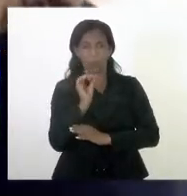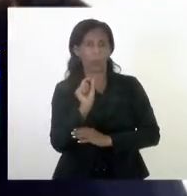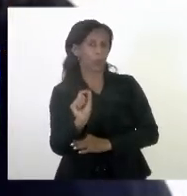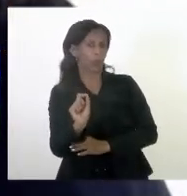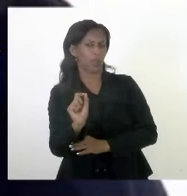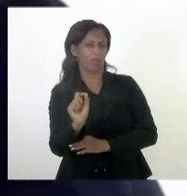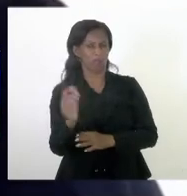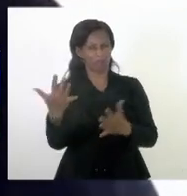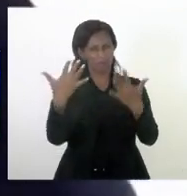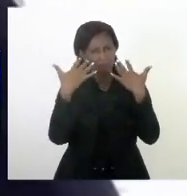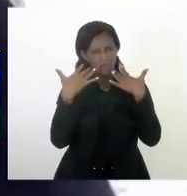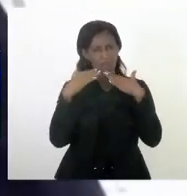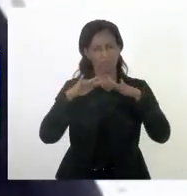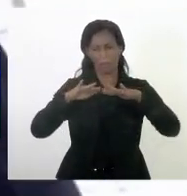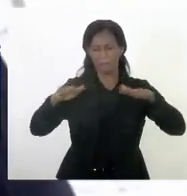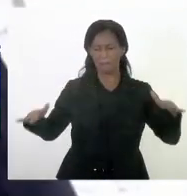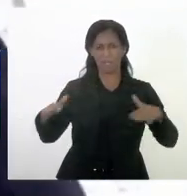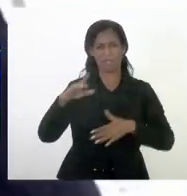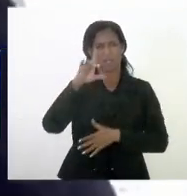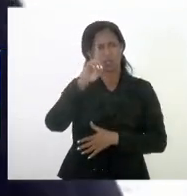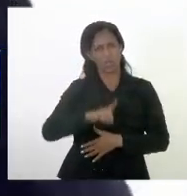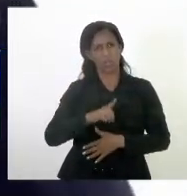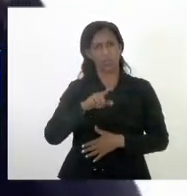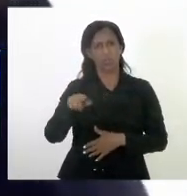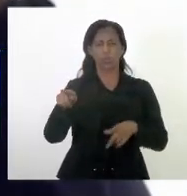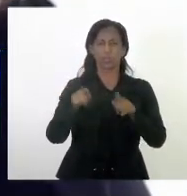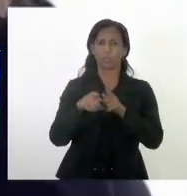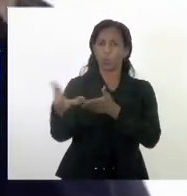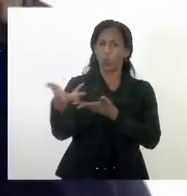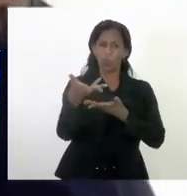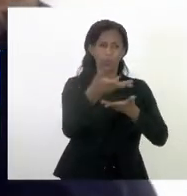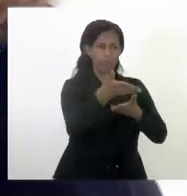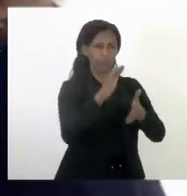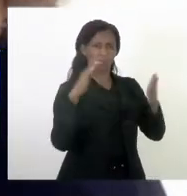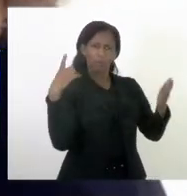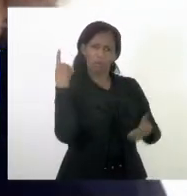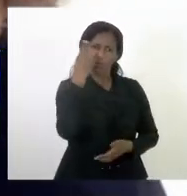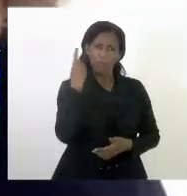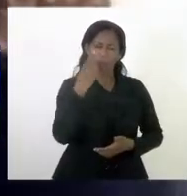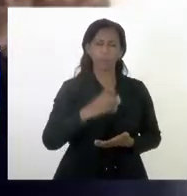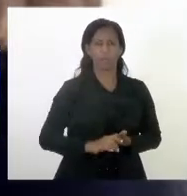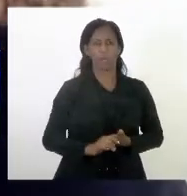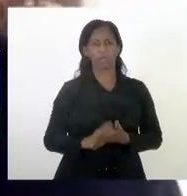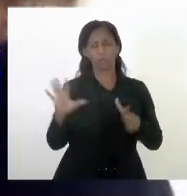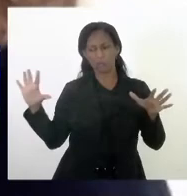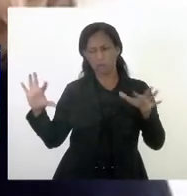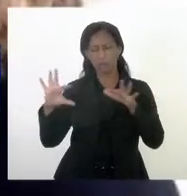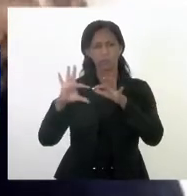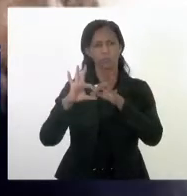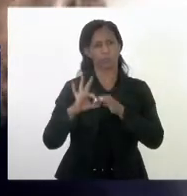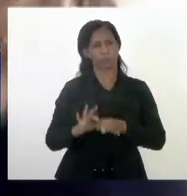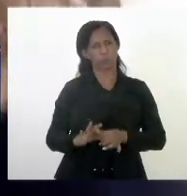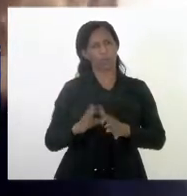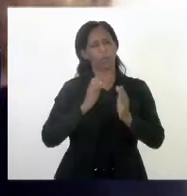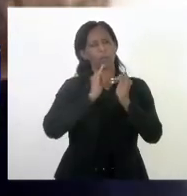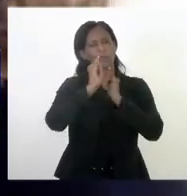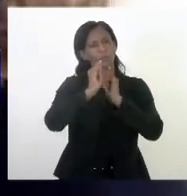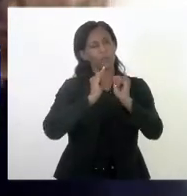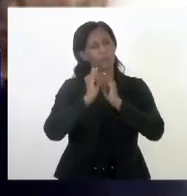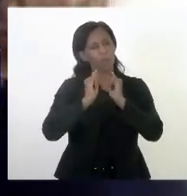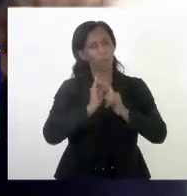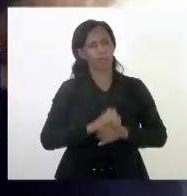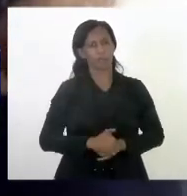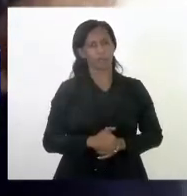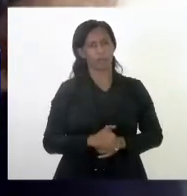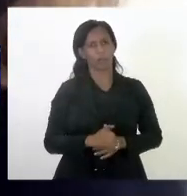mesa diretora e também convido a deputados e deputadas a se somar num requerimento de informação